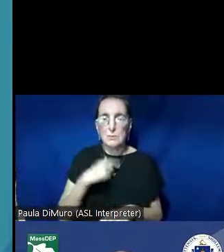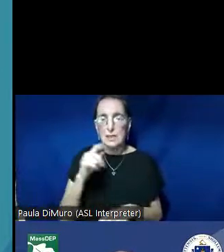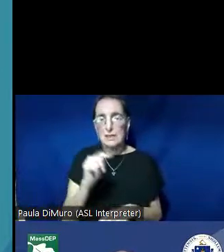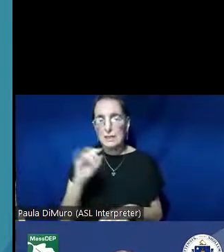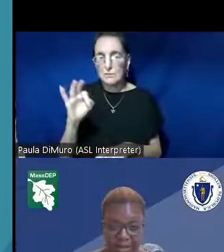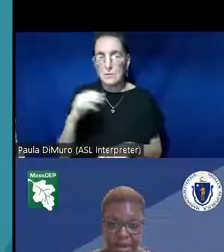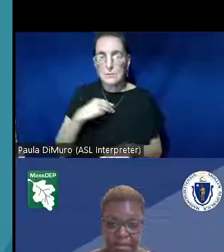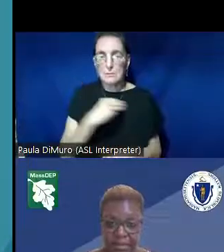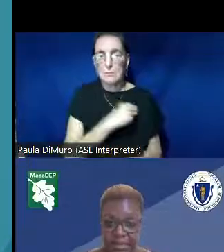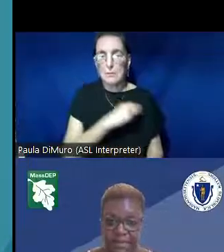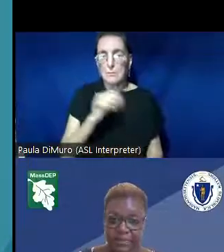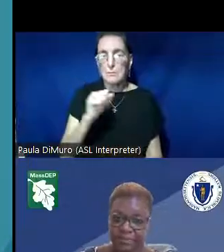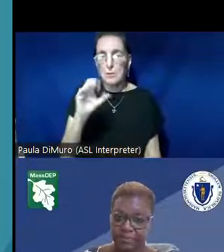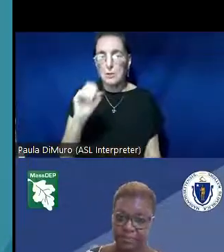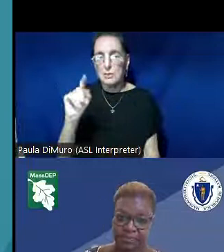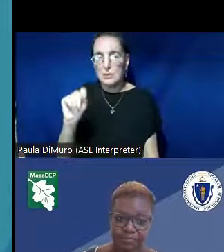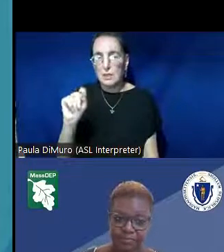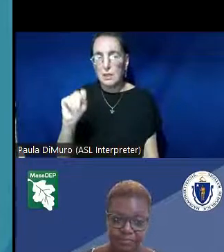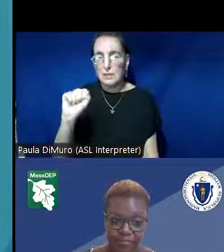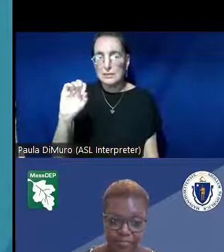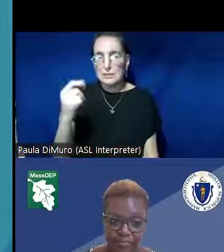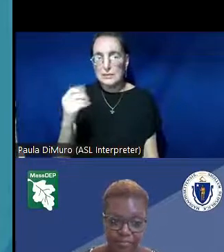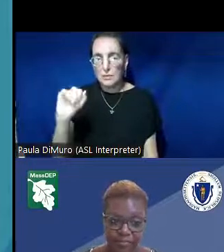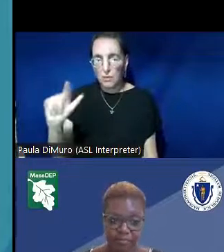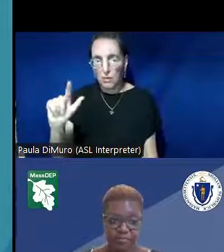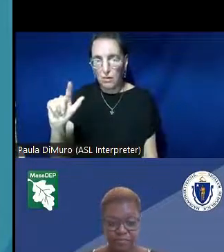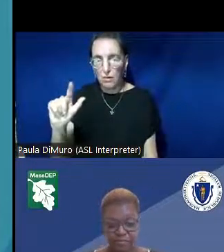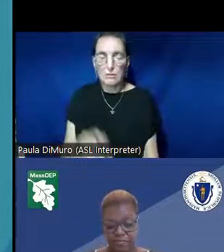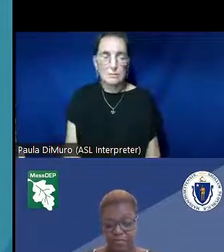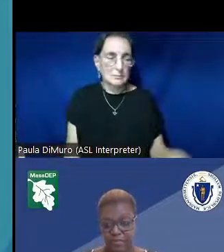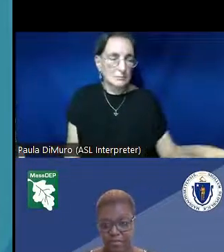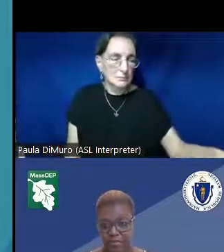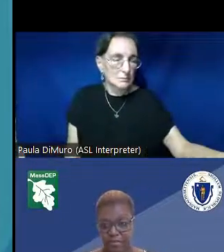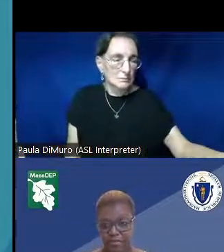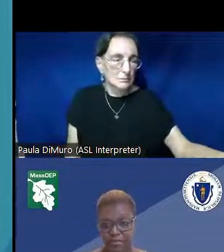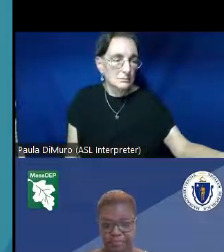de EJ. Obrigada pelo tempo. Muito bem, passo a palavra.